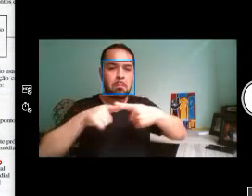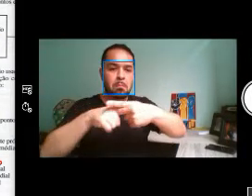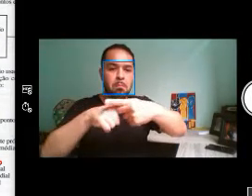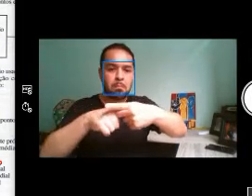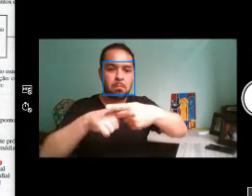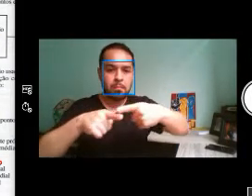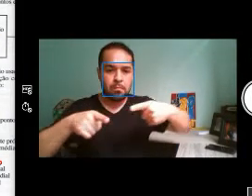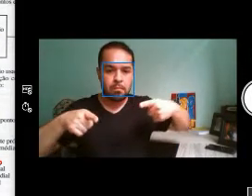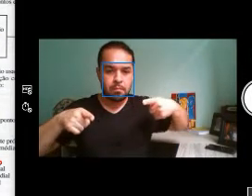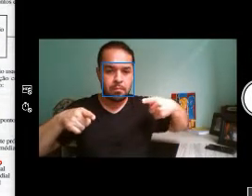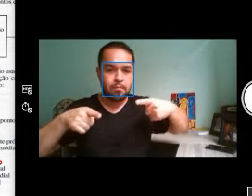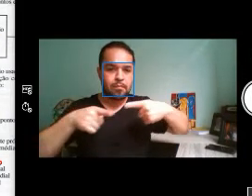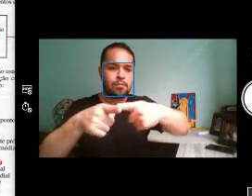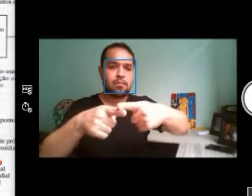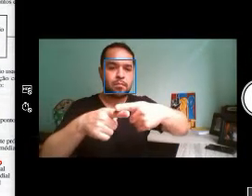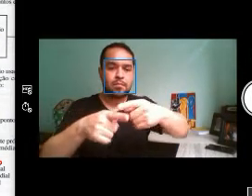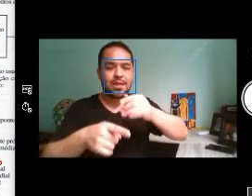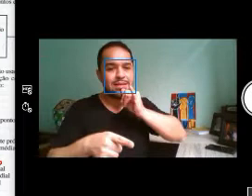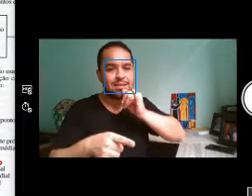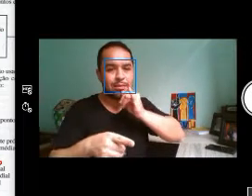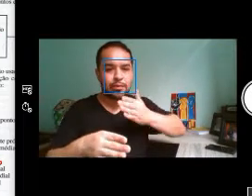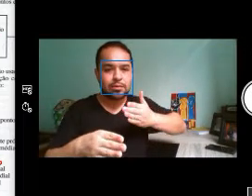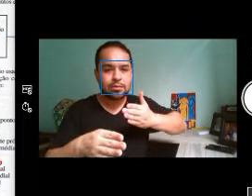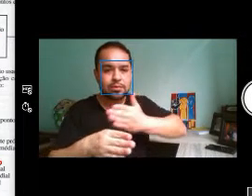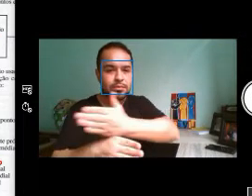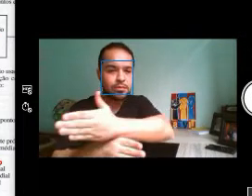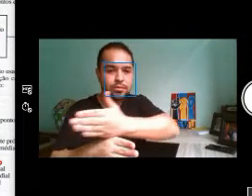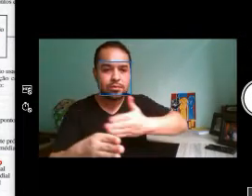que cruza, por exemplo, o sinal de